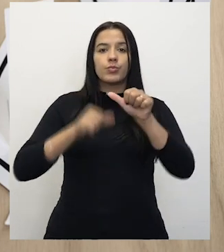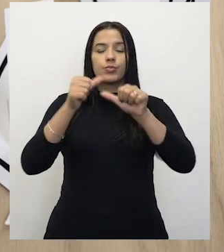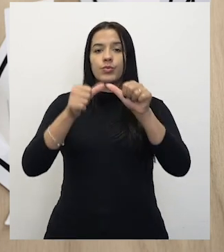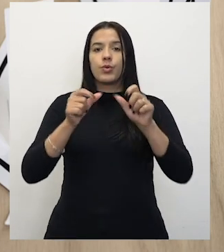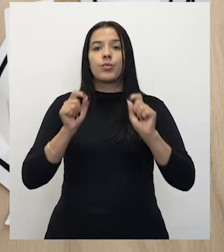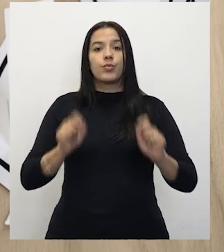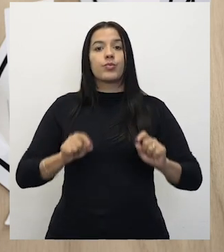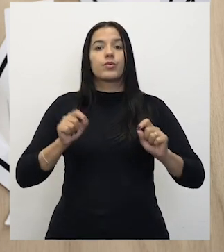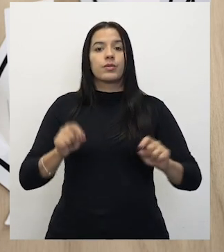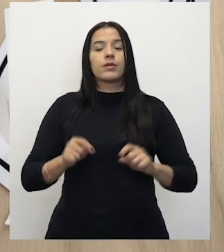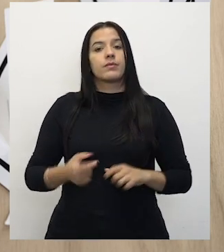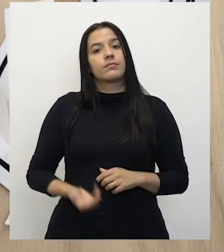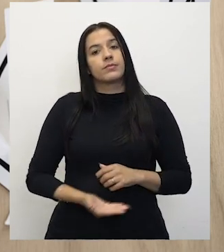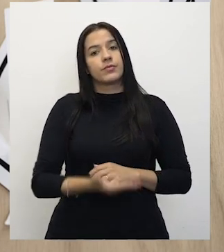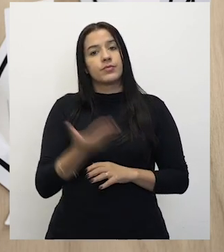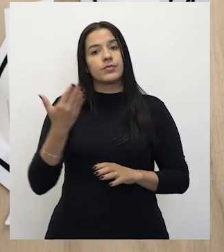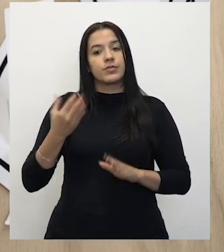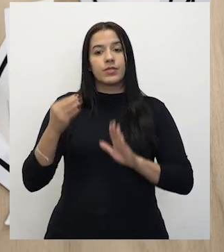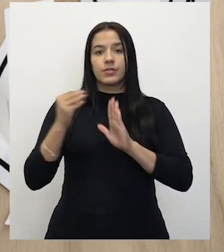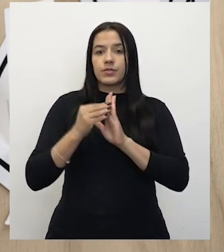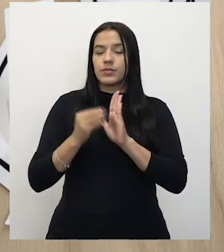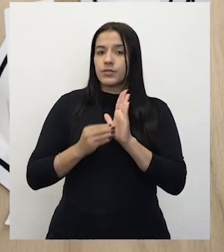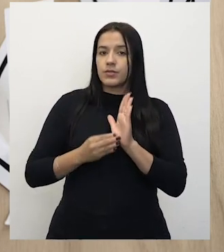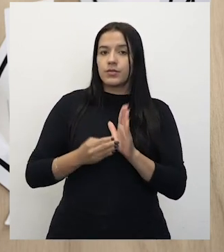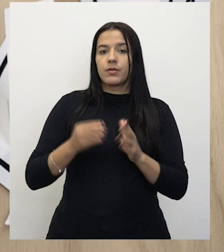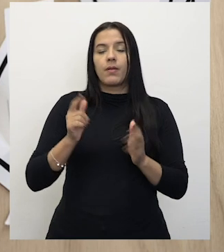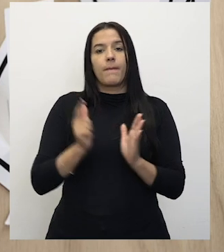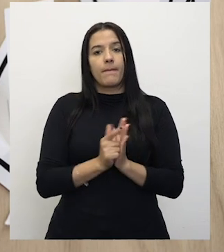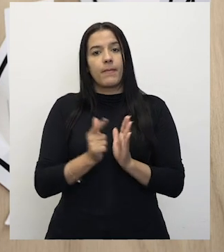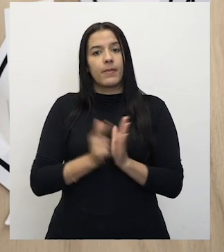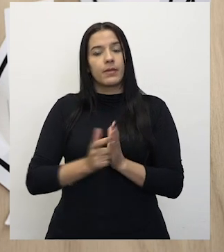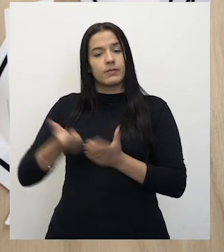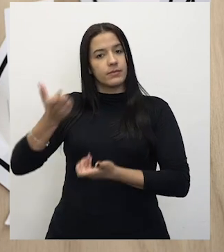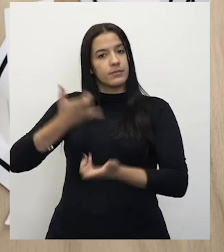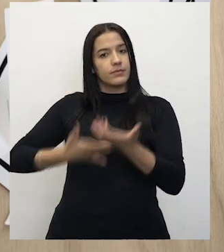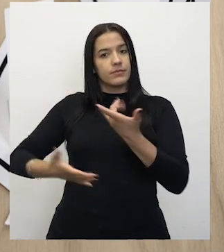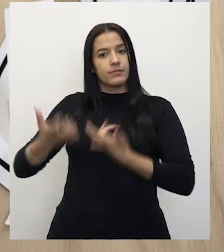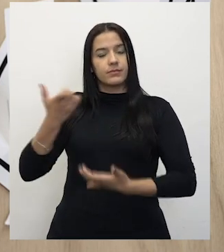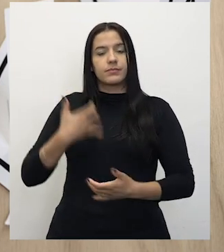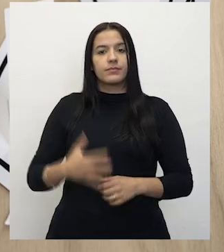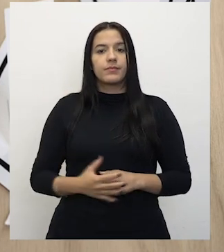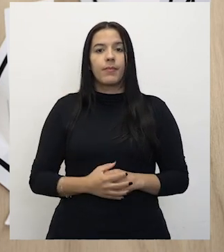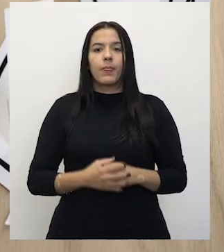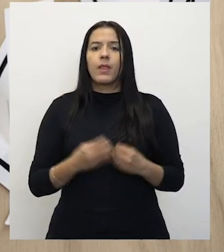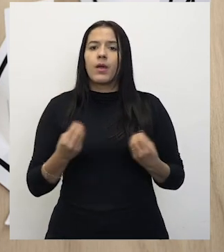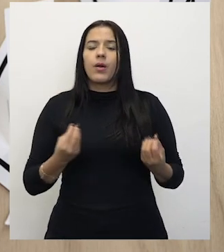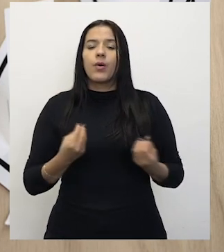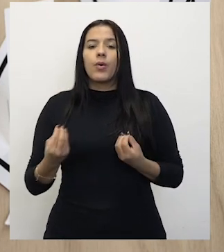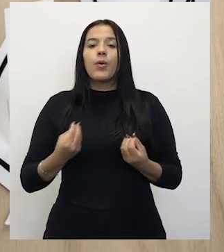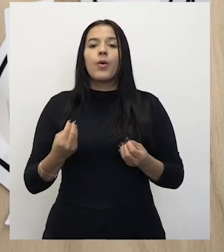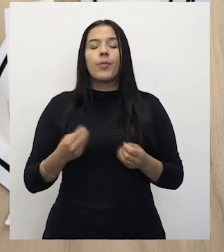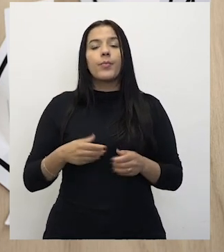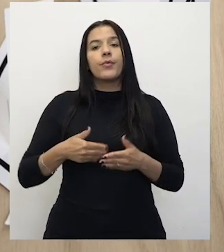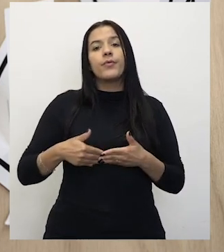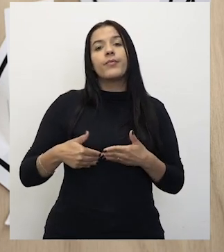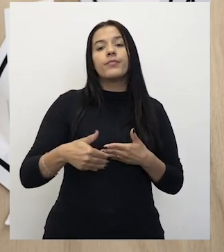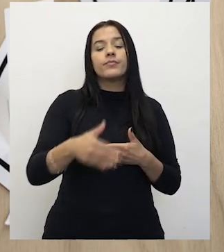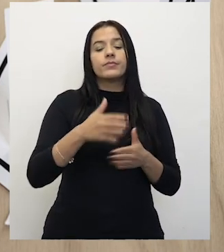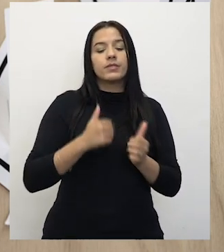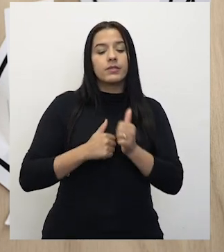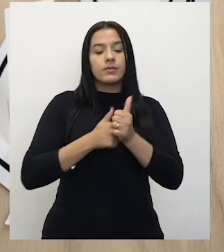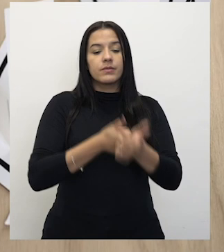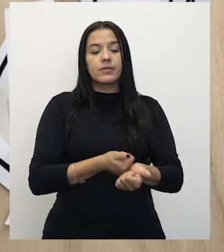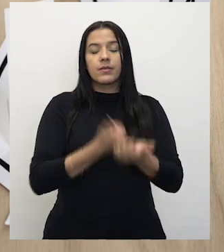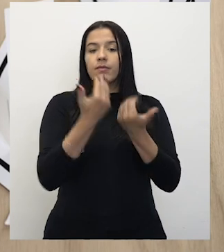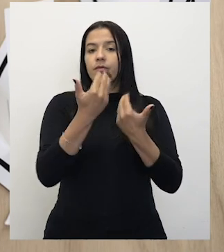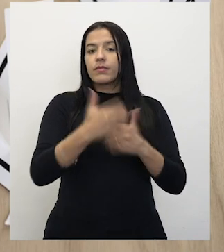É hora de vocês começarem a colocar isso no papel e contar para a gente. Como serão feitos os acompanhamento e avaliação